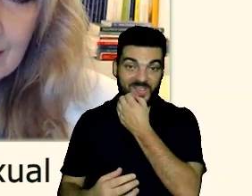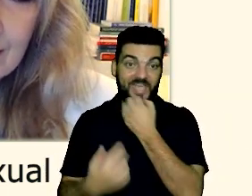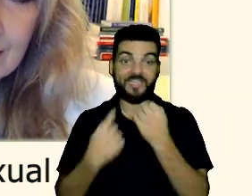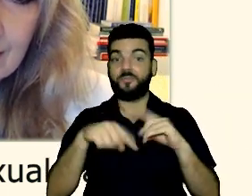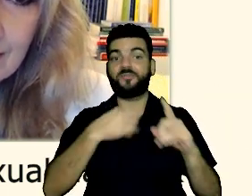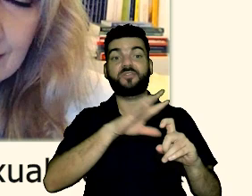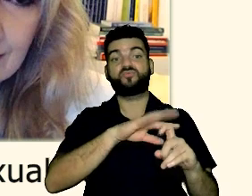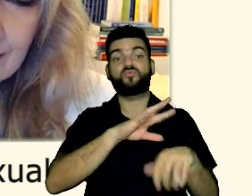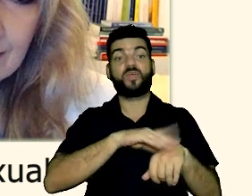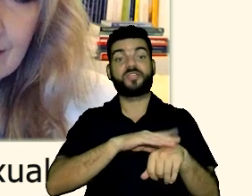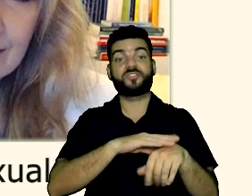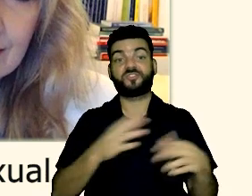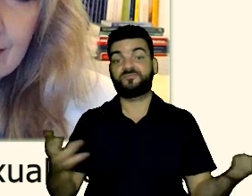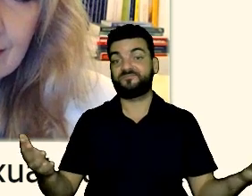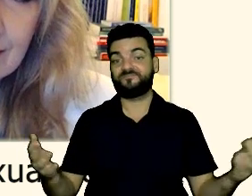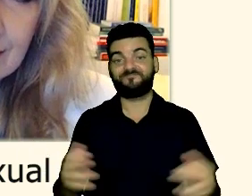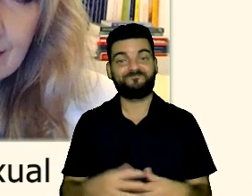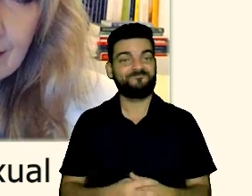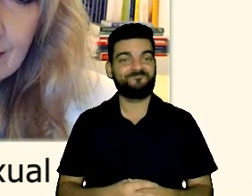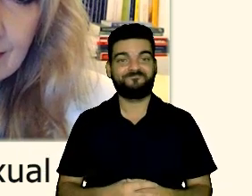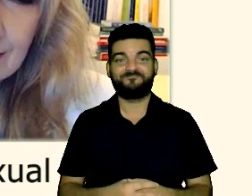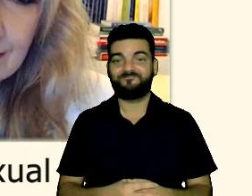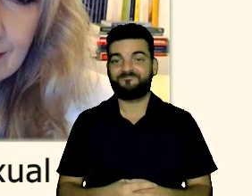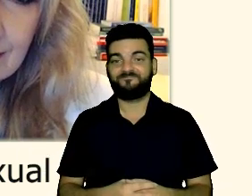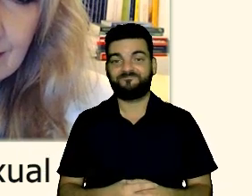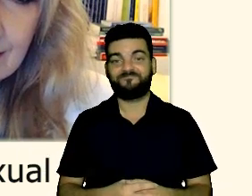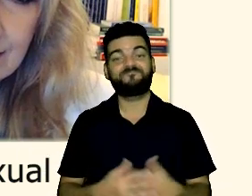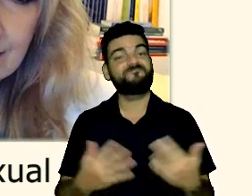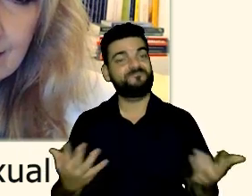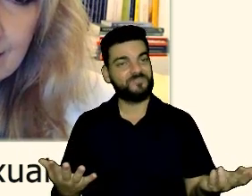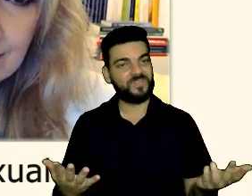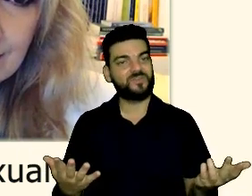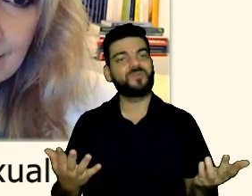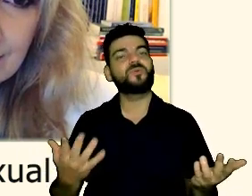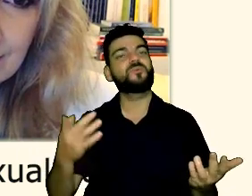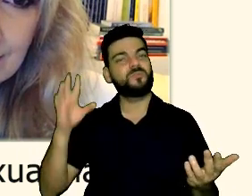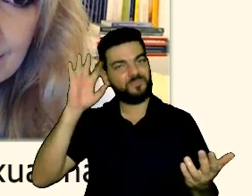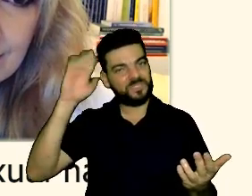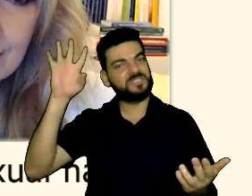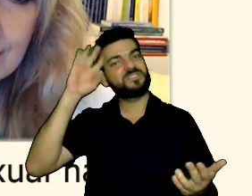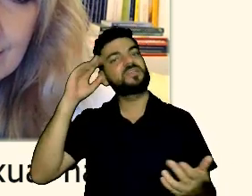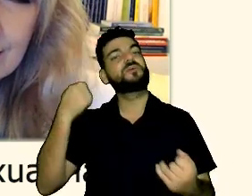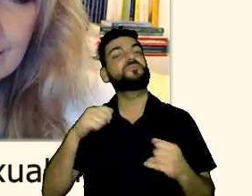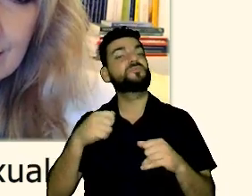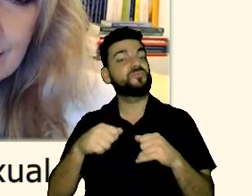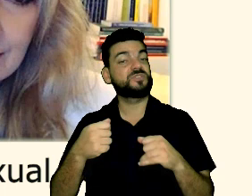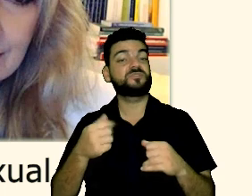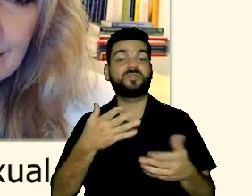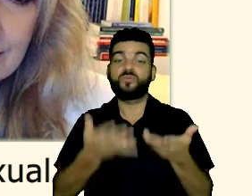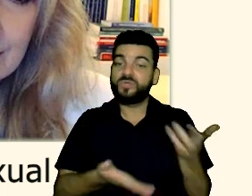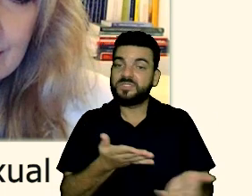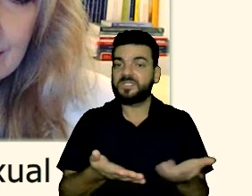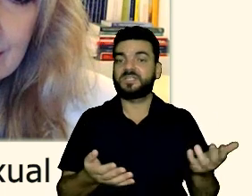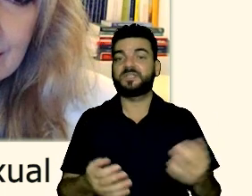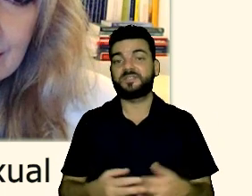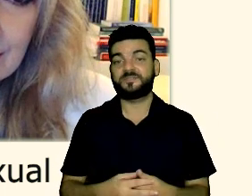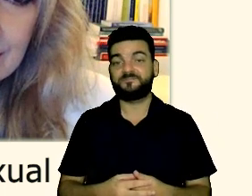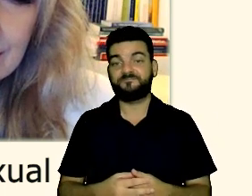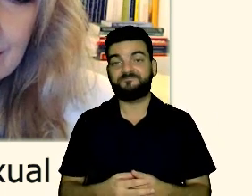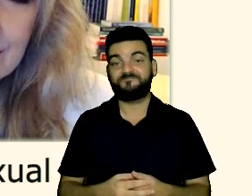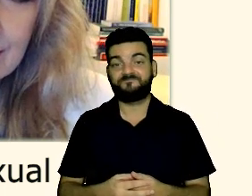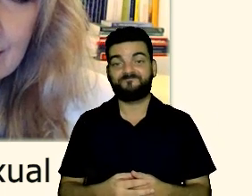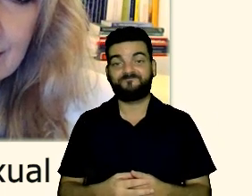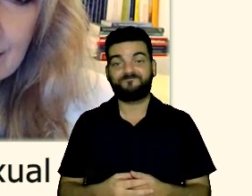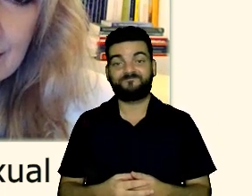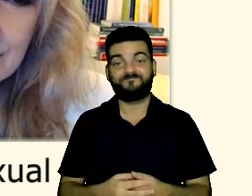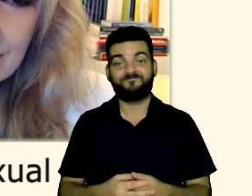Então, na nossa instituição, quando uma pessoa acaba sendo vítima de assédio, adoece por conta desse assédio,